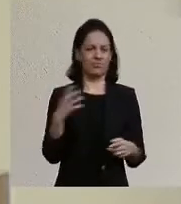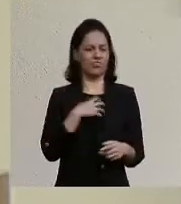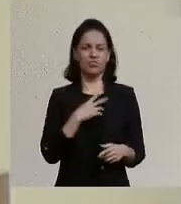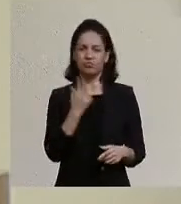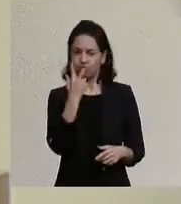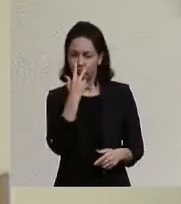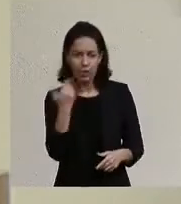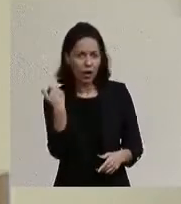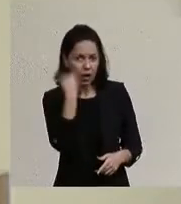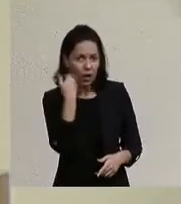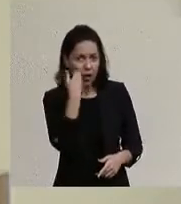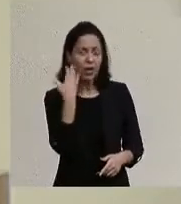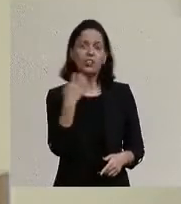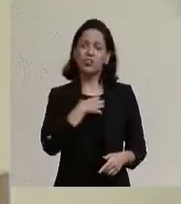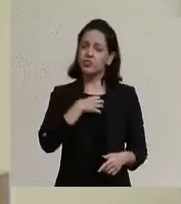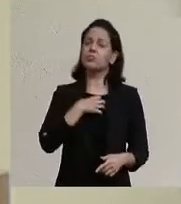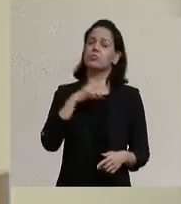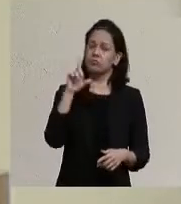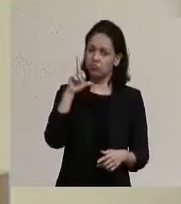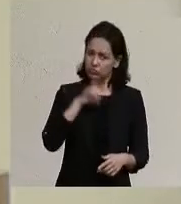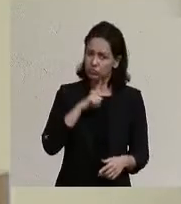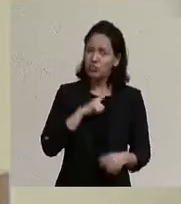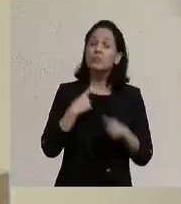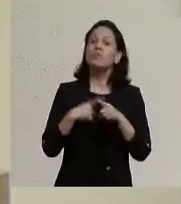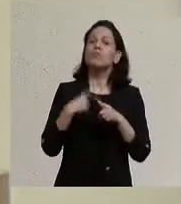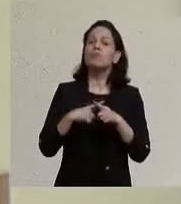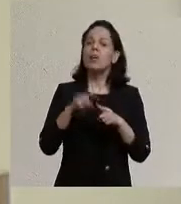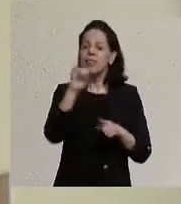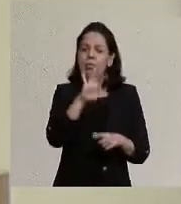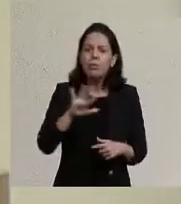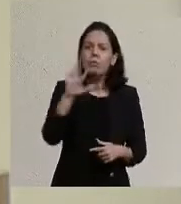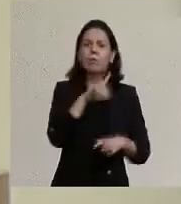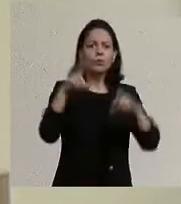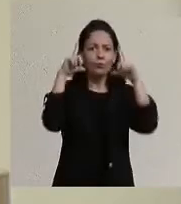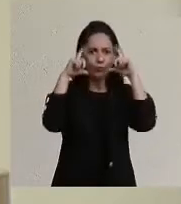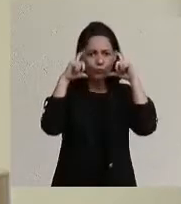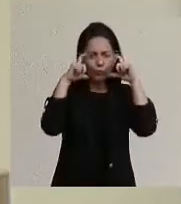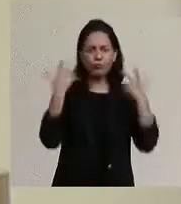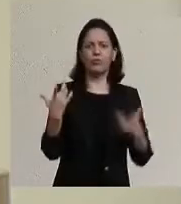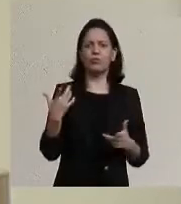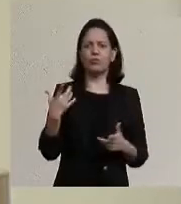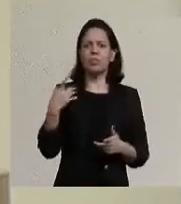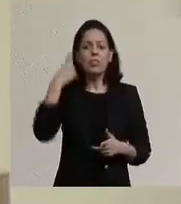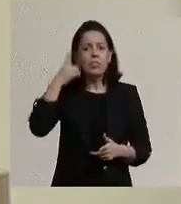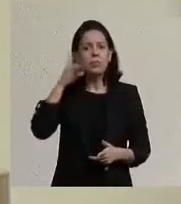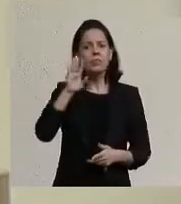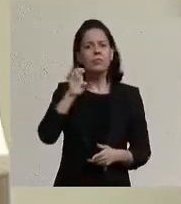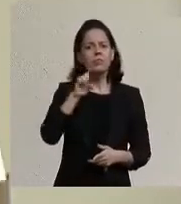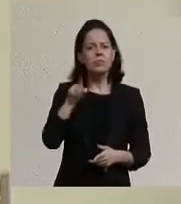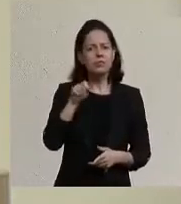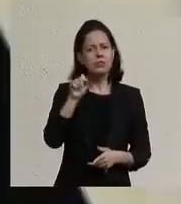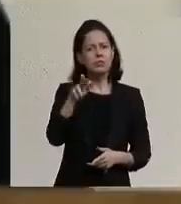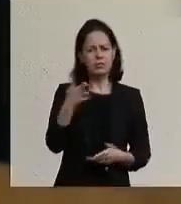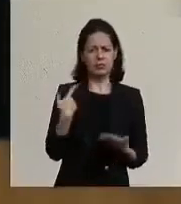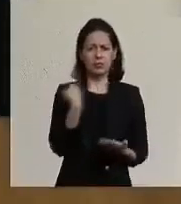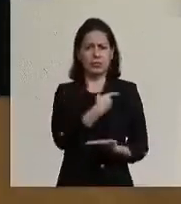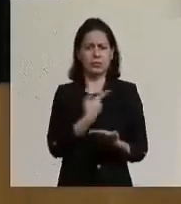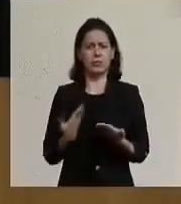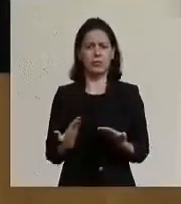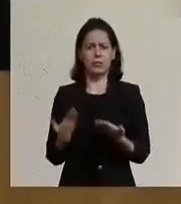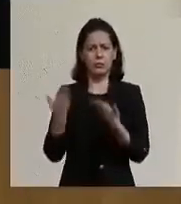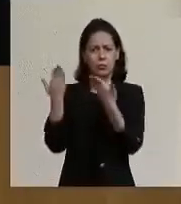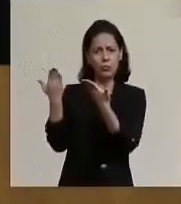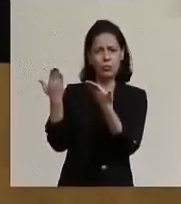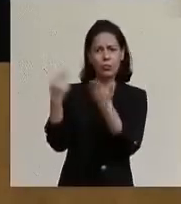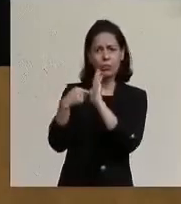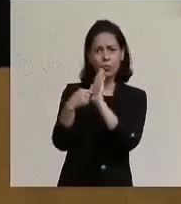na cara você entendeu de usar imagem a imagem do nosso Deputado César tá aqui